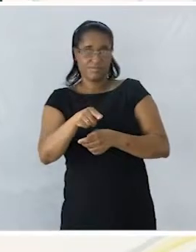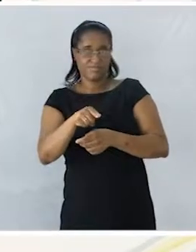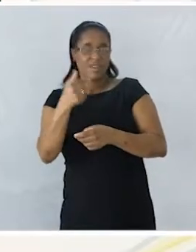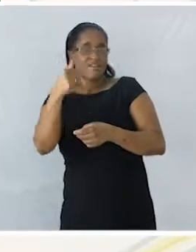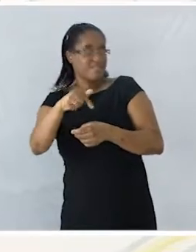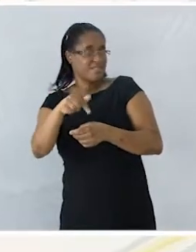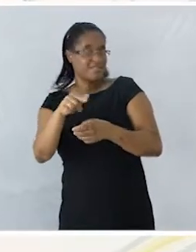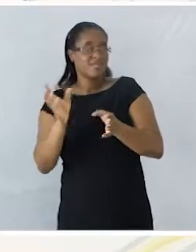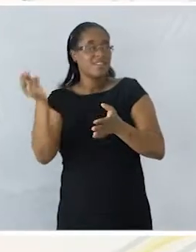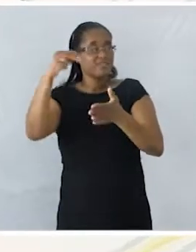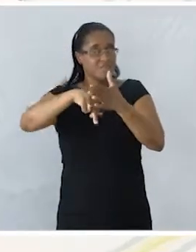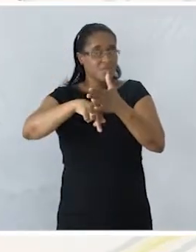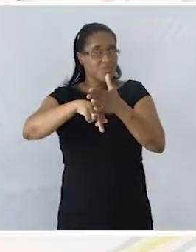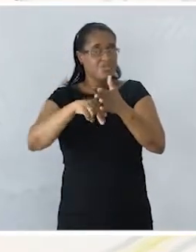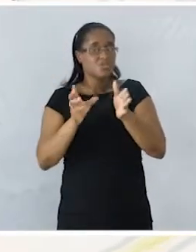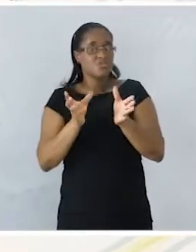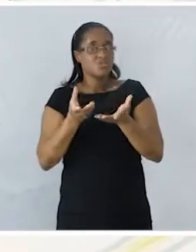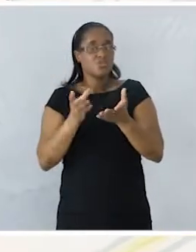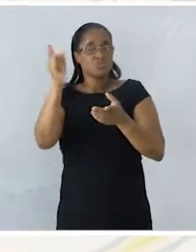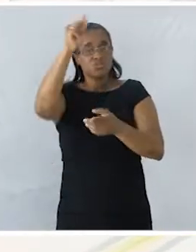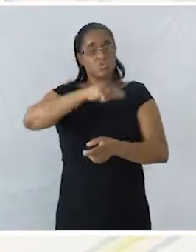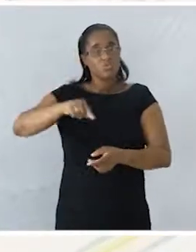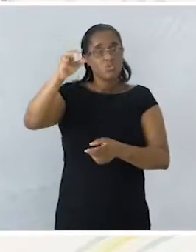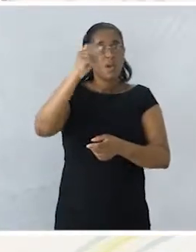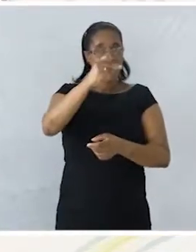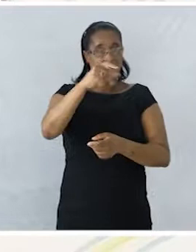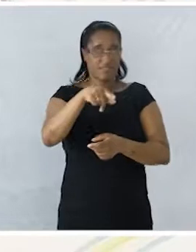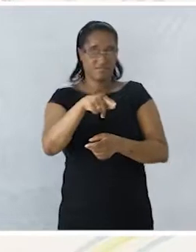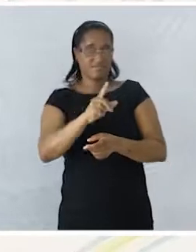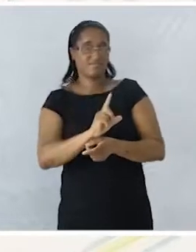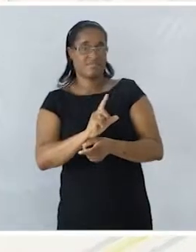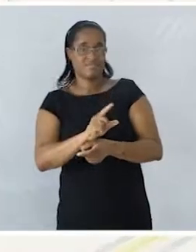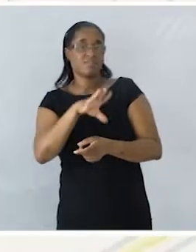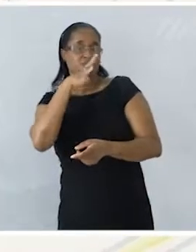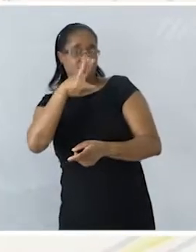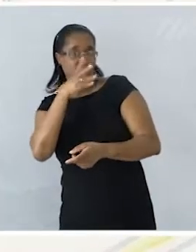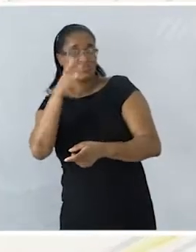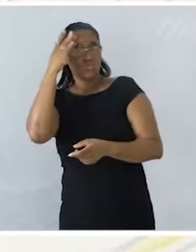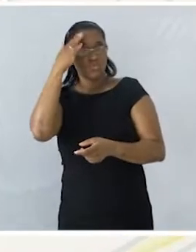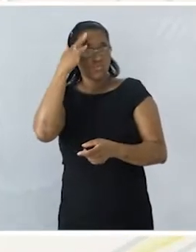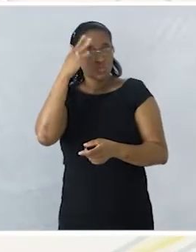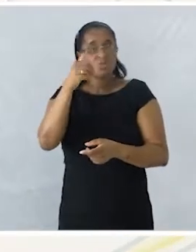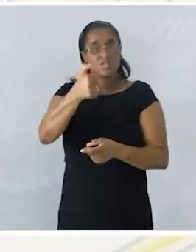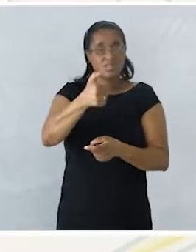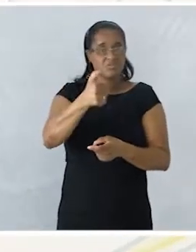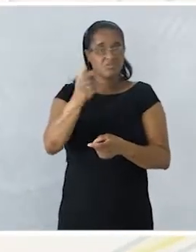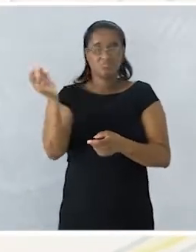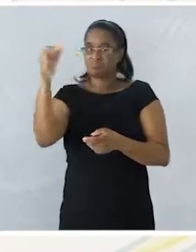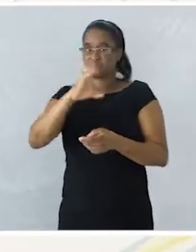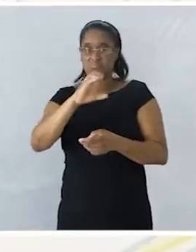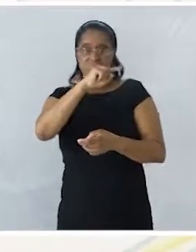certamente no conjunto A aqui. Então dizemos que o número 5 ele não pertence ao conjunto